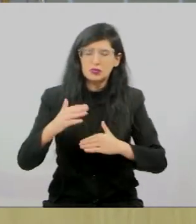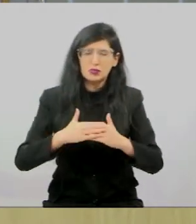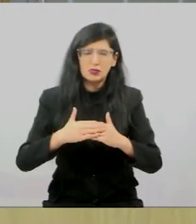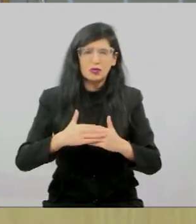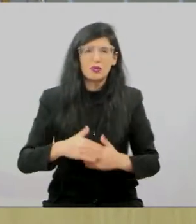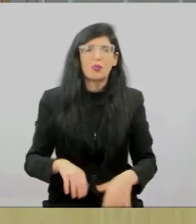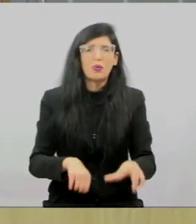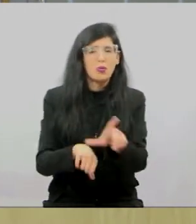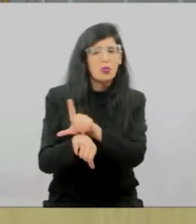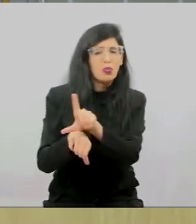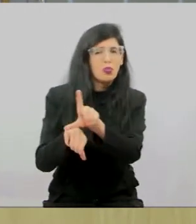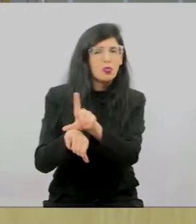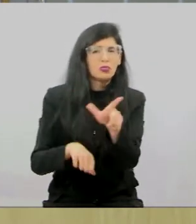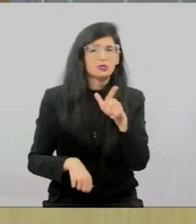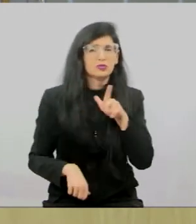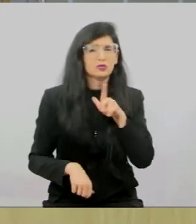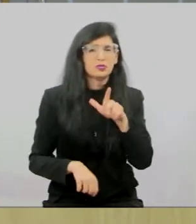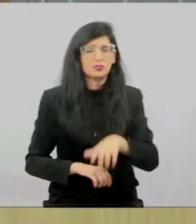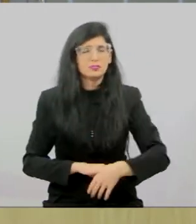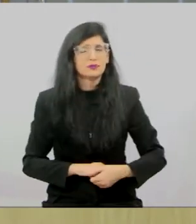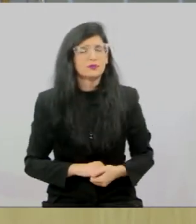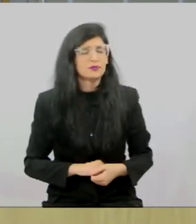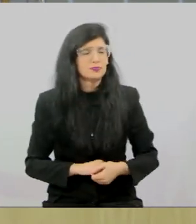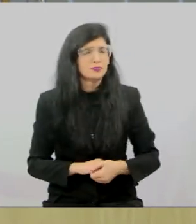data dedicada a importante ofício.